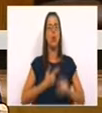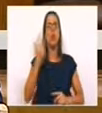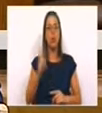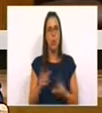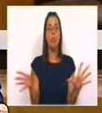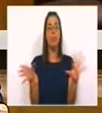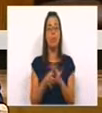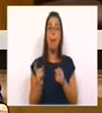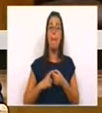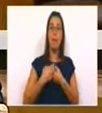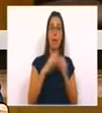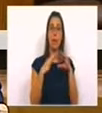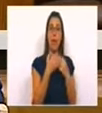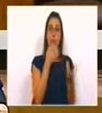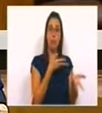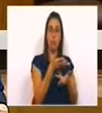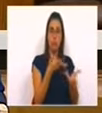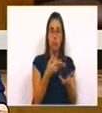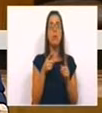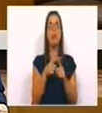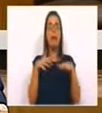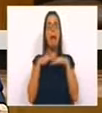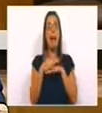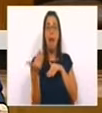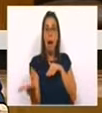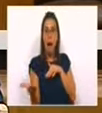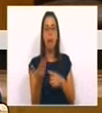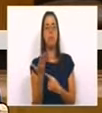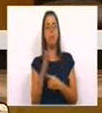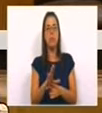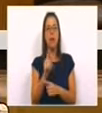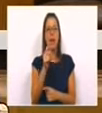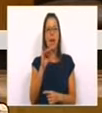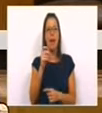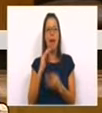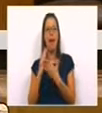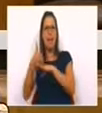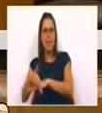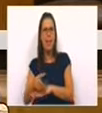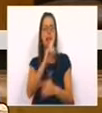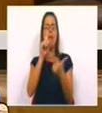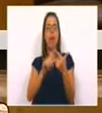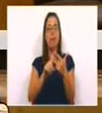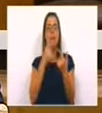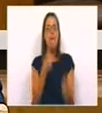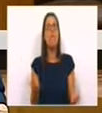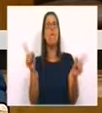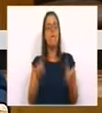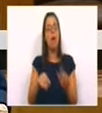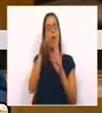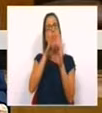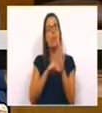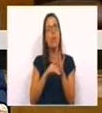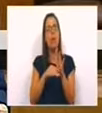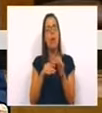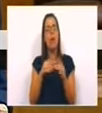os parceiros sociais, o aproveitamento de redes como a Euraccess e, naturalmente, o retomar do Programa